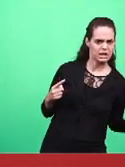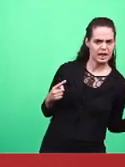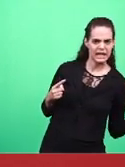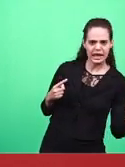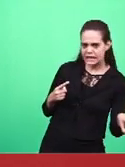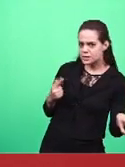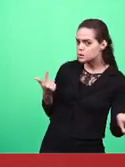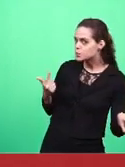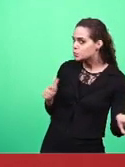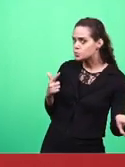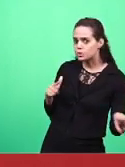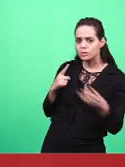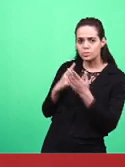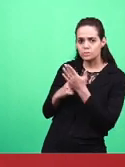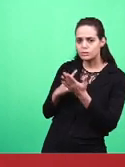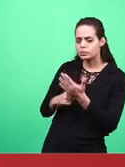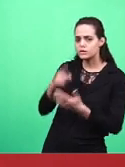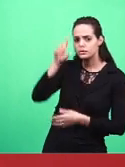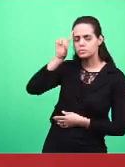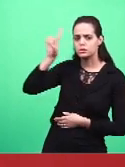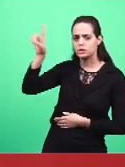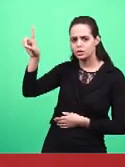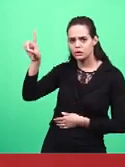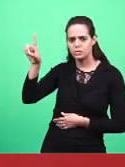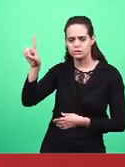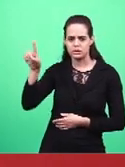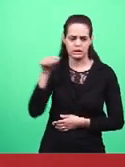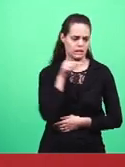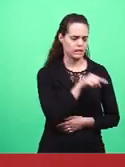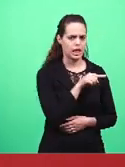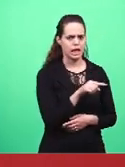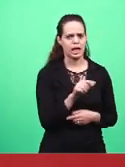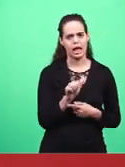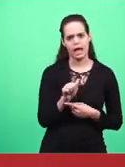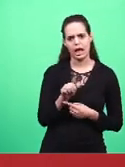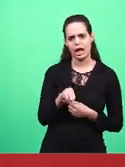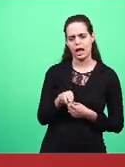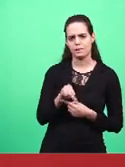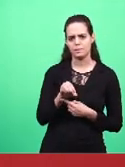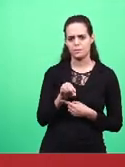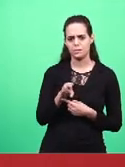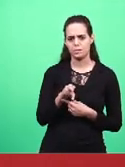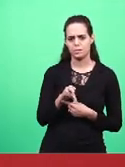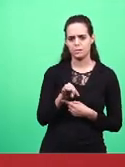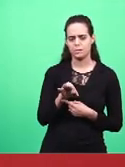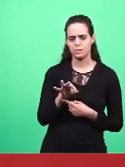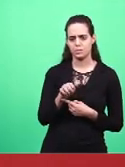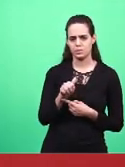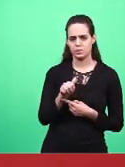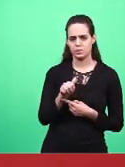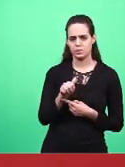entendendo? Quando você está no satélite, você faz as perguntas inerentes